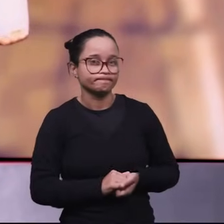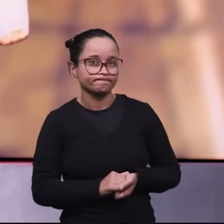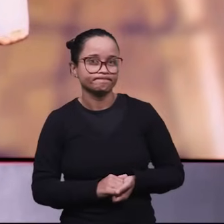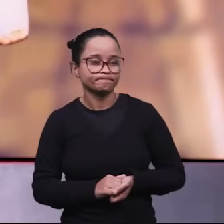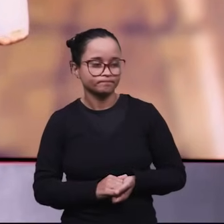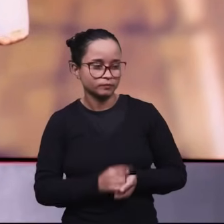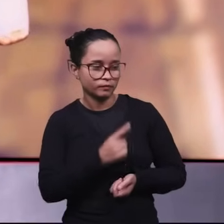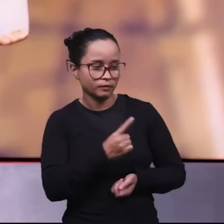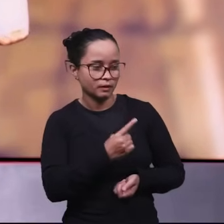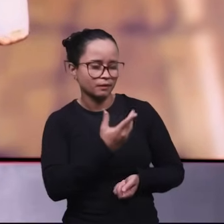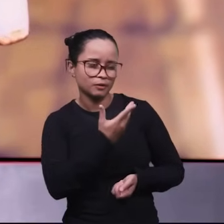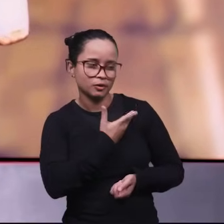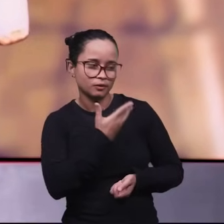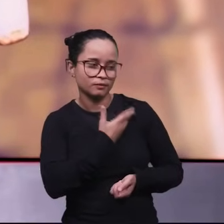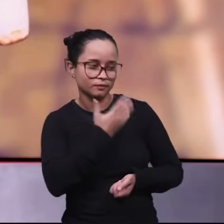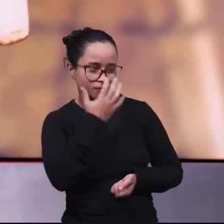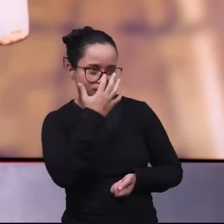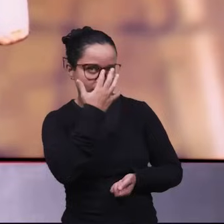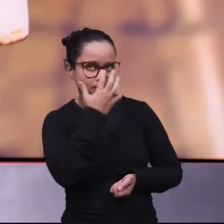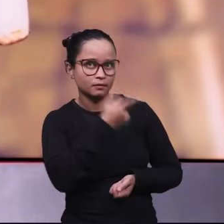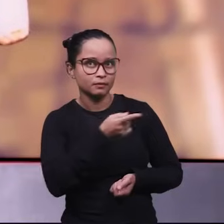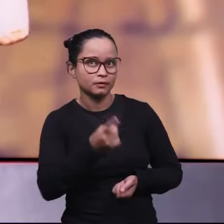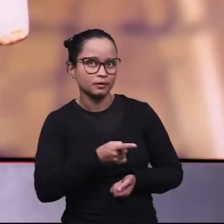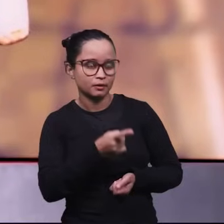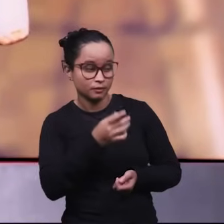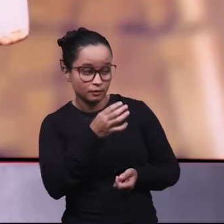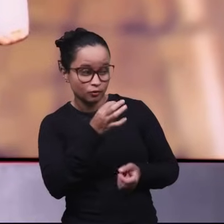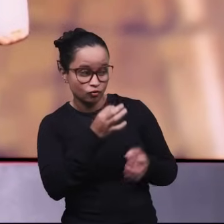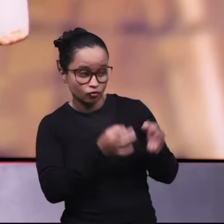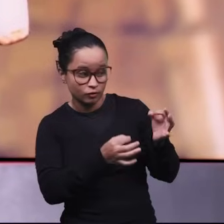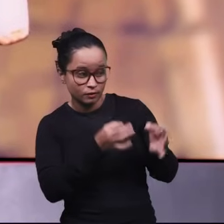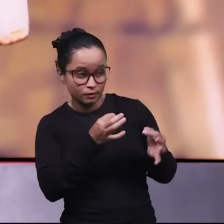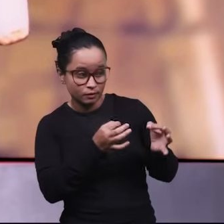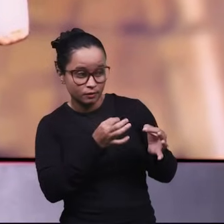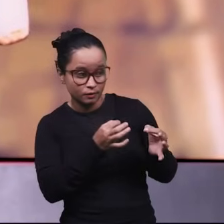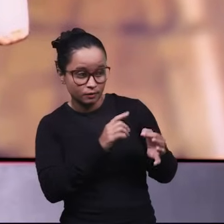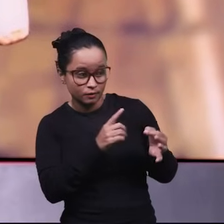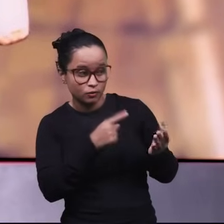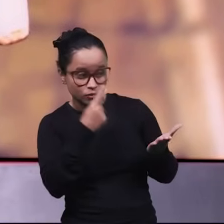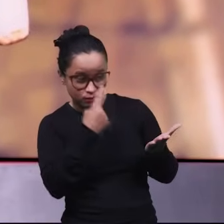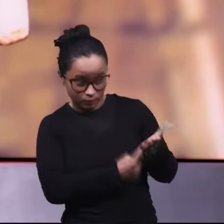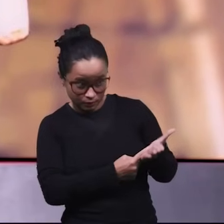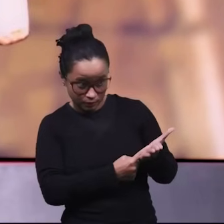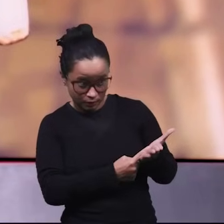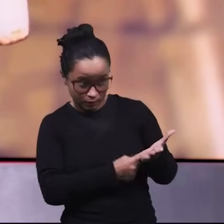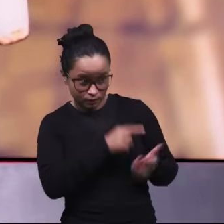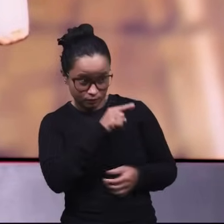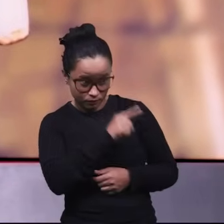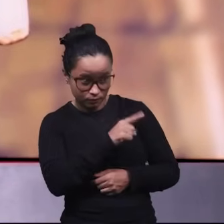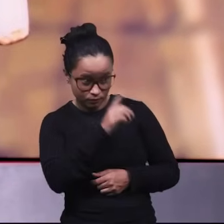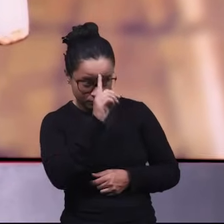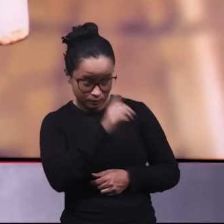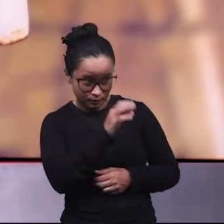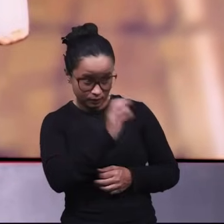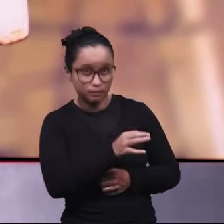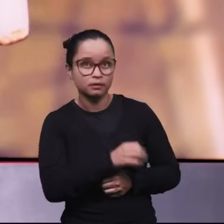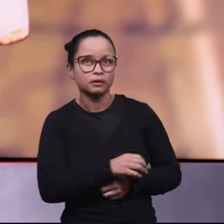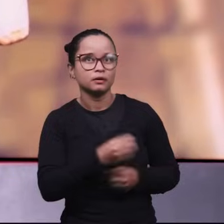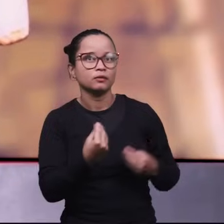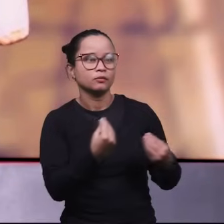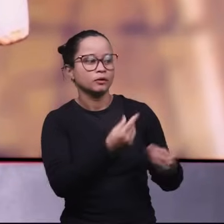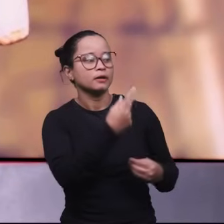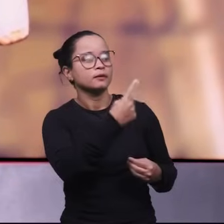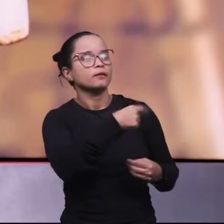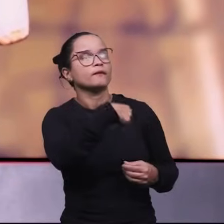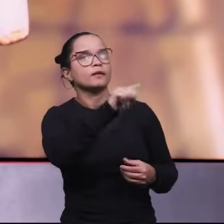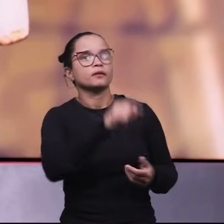a um deles: amigo, não te faço injustiça. Não combinaste comigo um denário? Toma o que é teu e